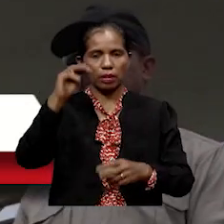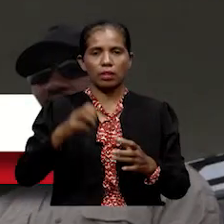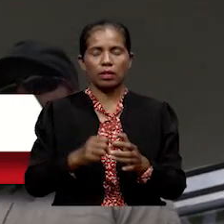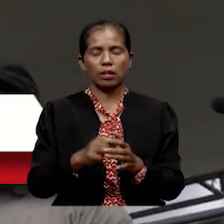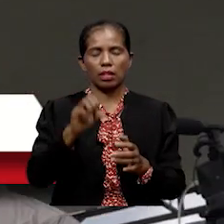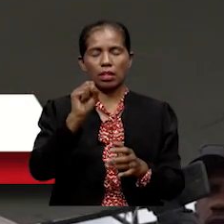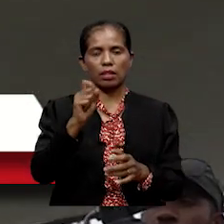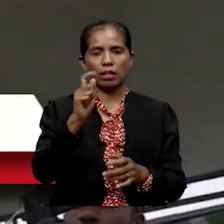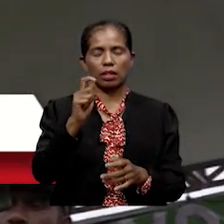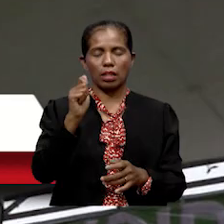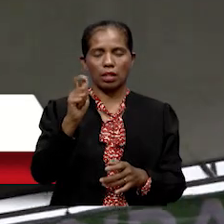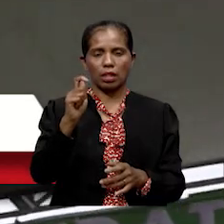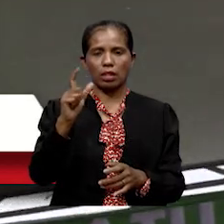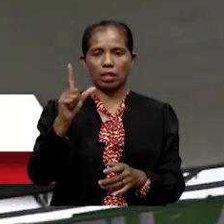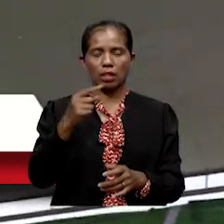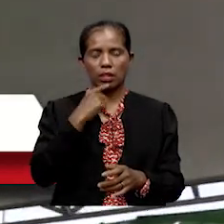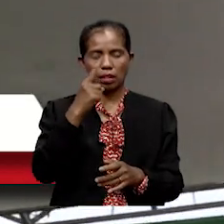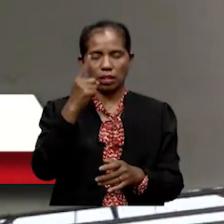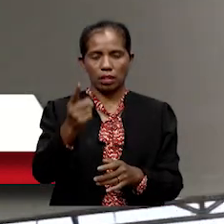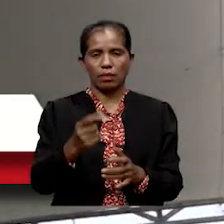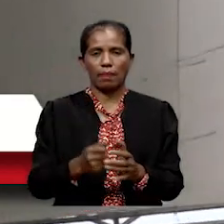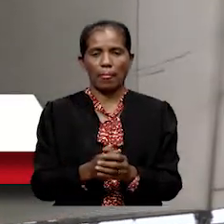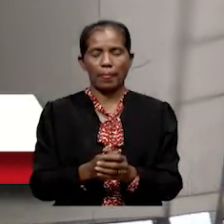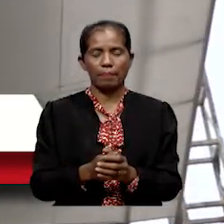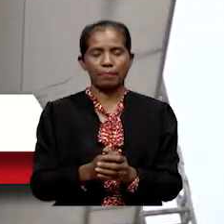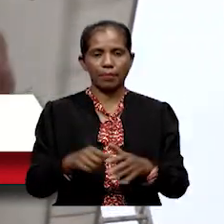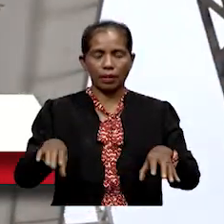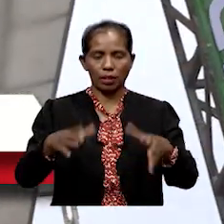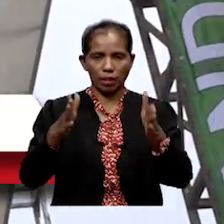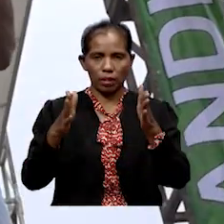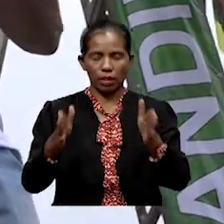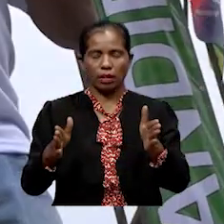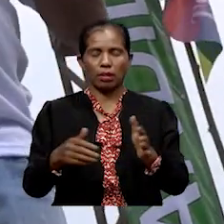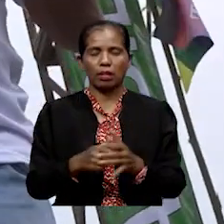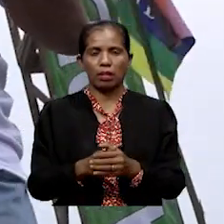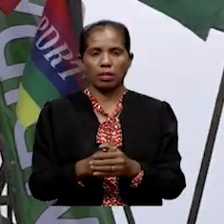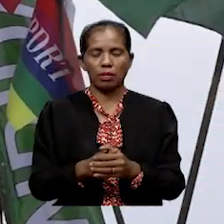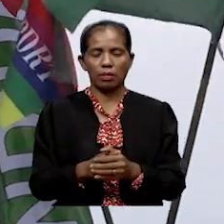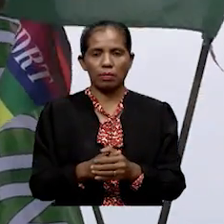estatal, haruka funcionários, bahu turai toma, timor toma.